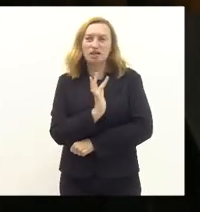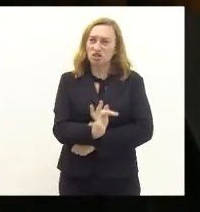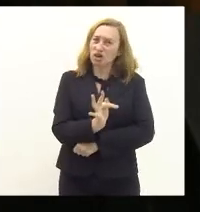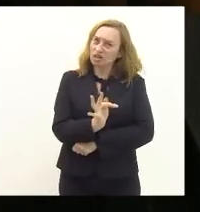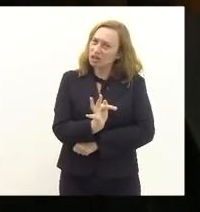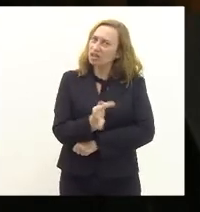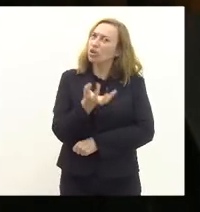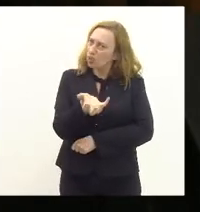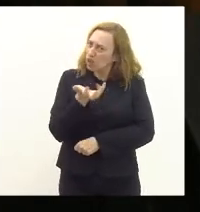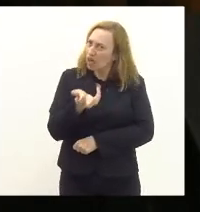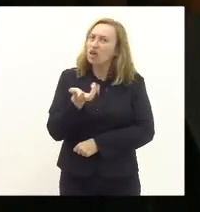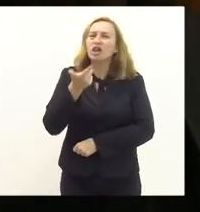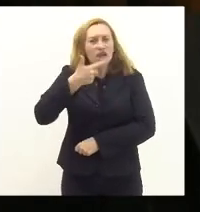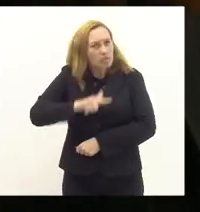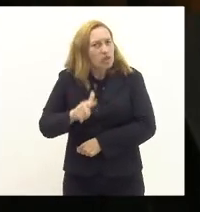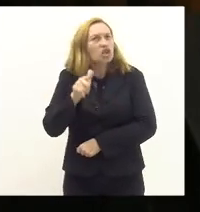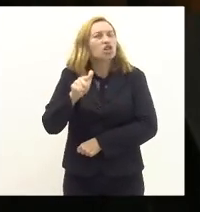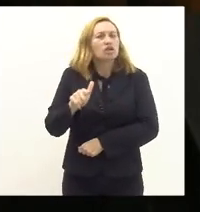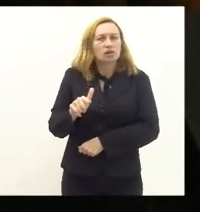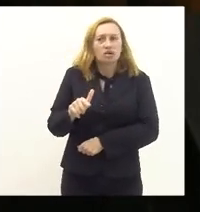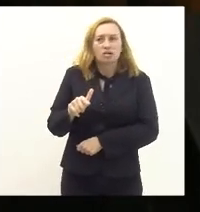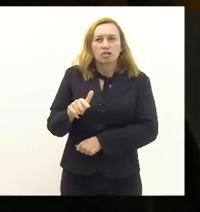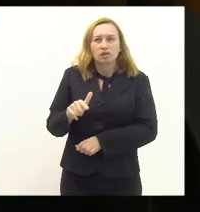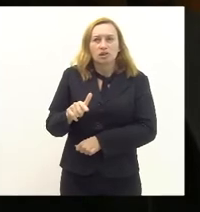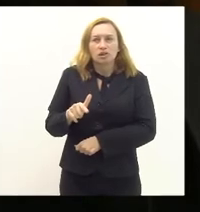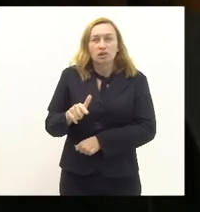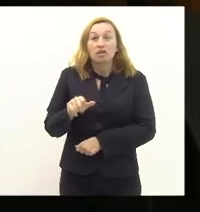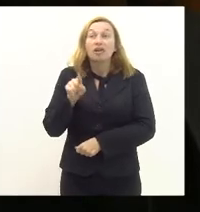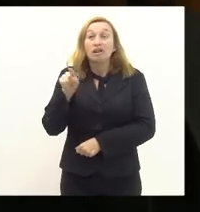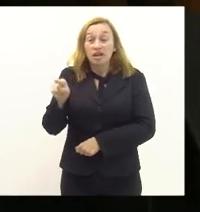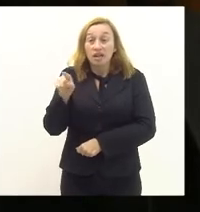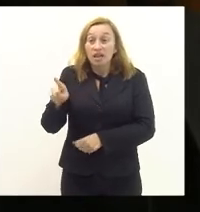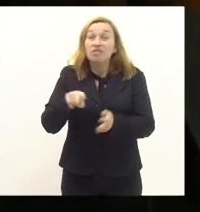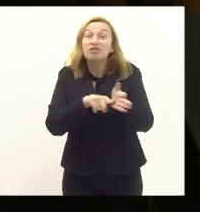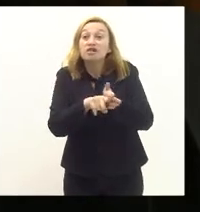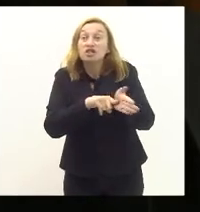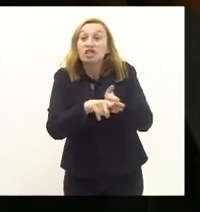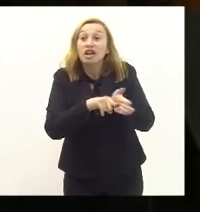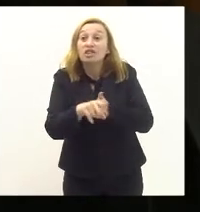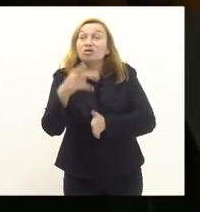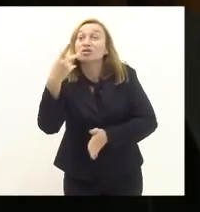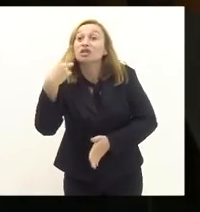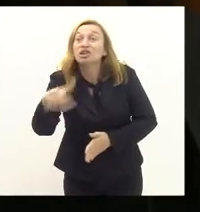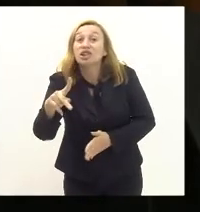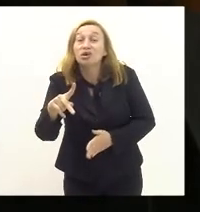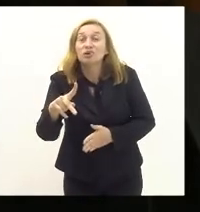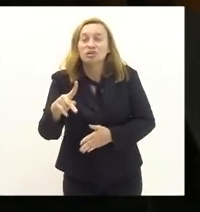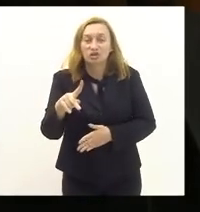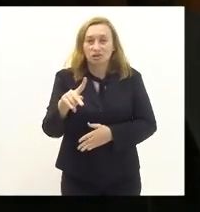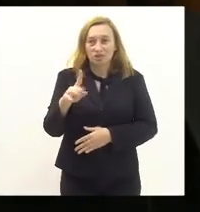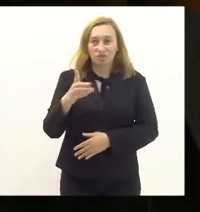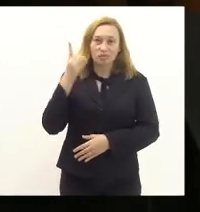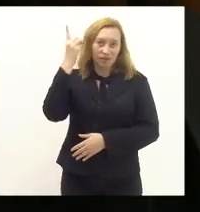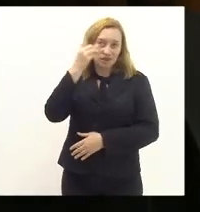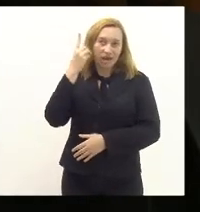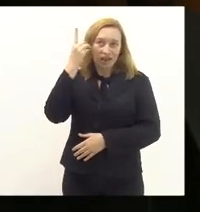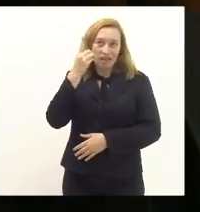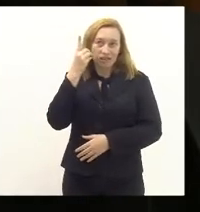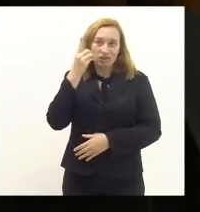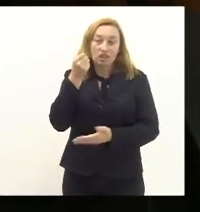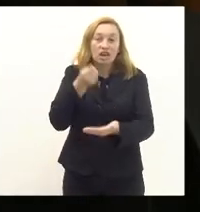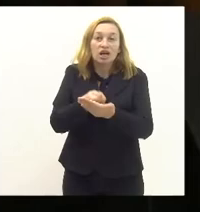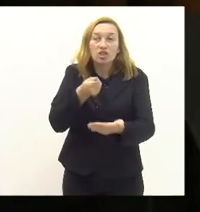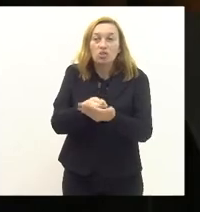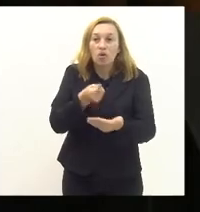eu quero, e repito mais uma vez, que ele fiscalize os seus deputados, que ele cobre